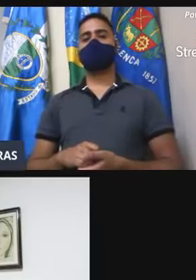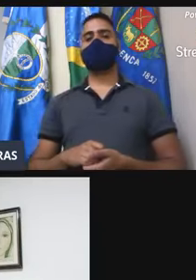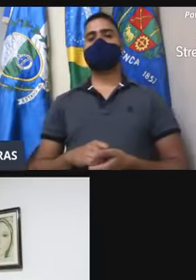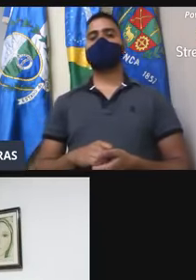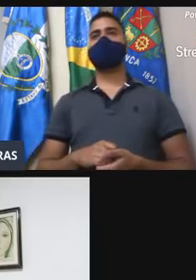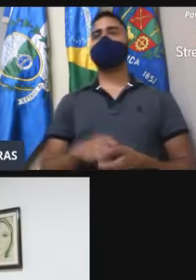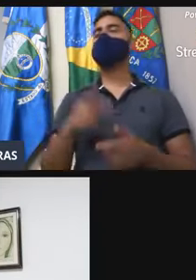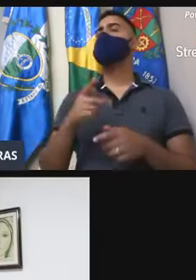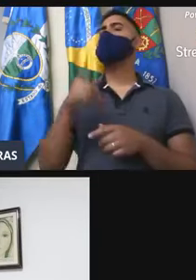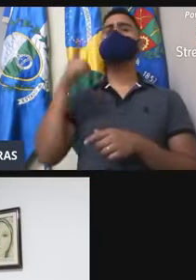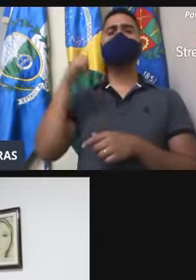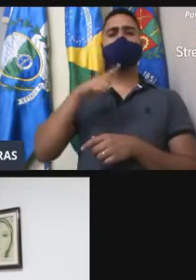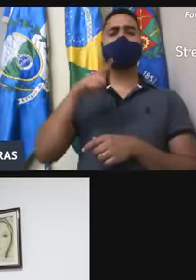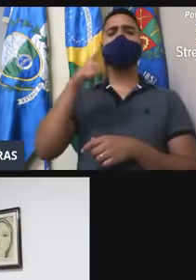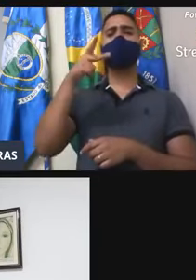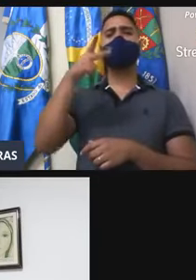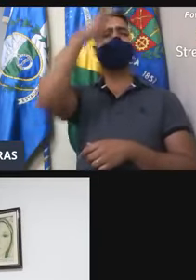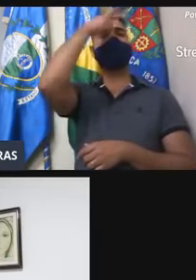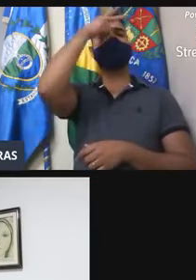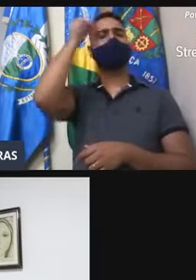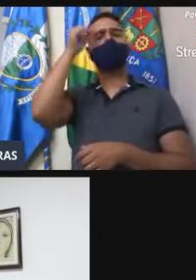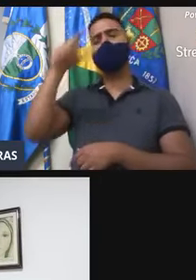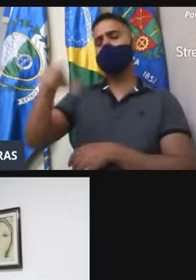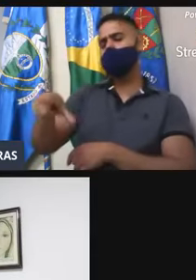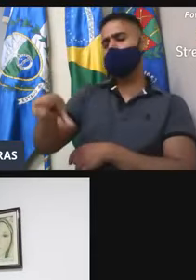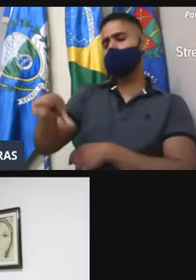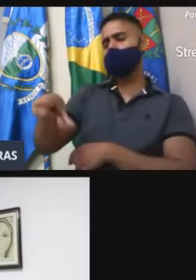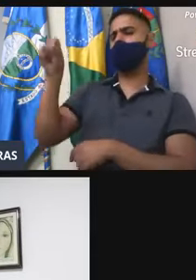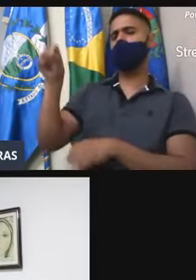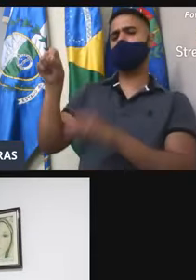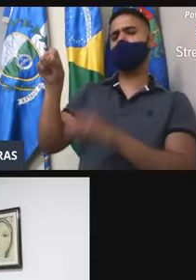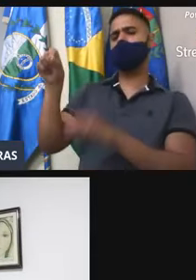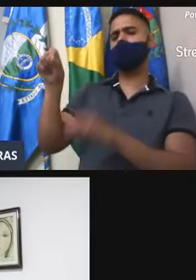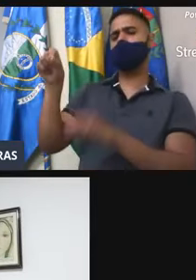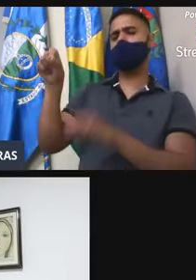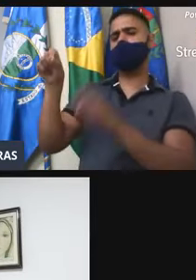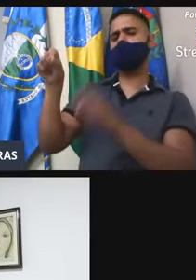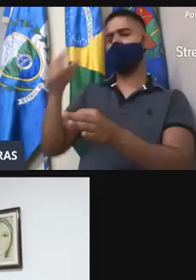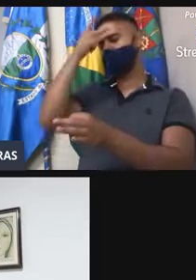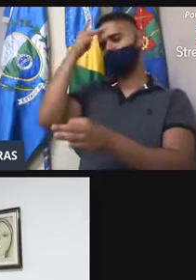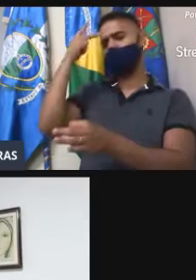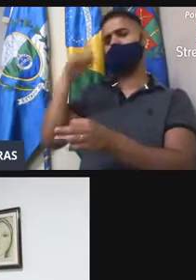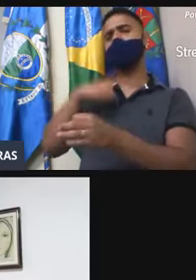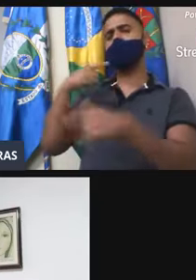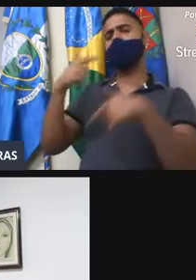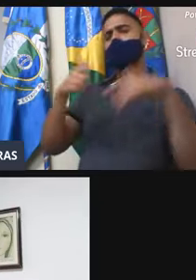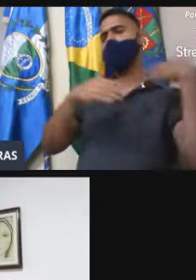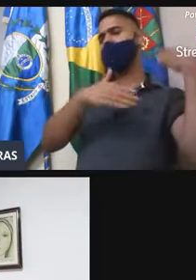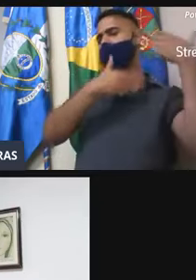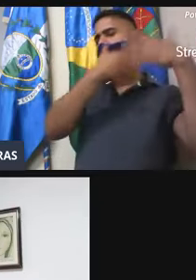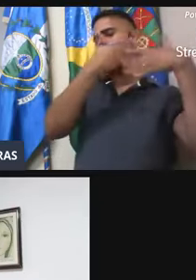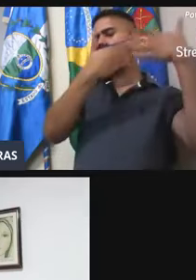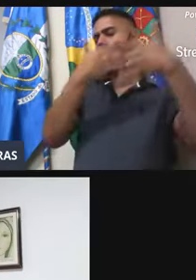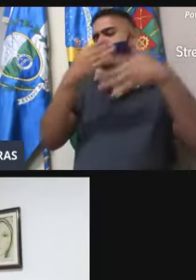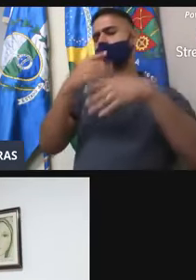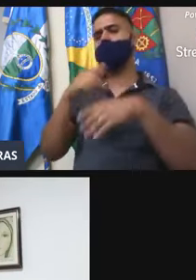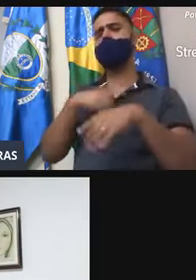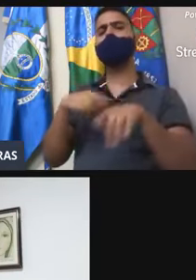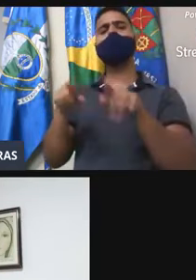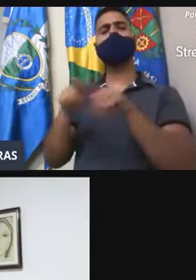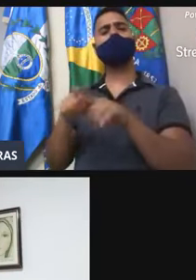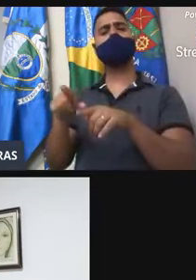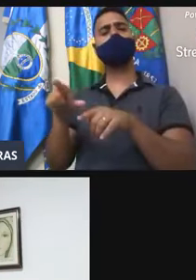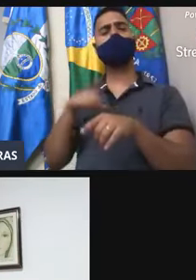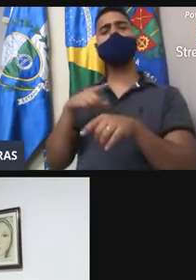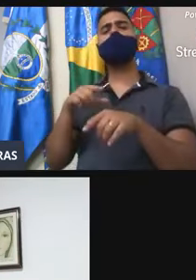Fernandinho Graça acerta quando escolhe uma funcionária de carreira, entendeu? E com passagem pela